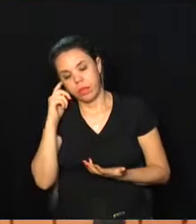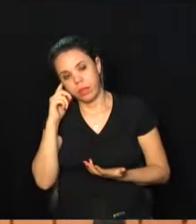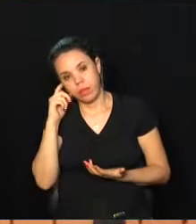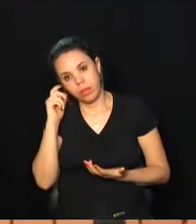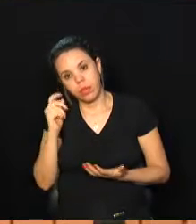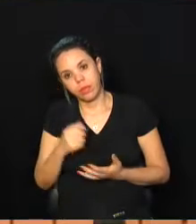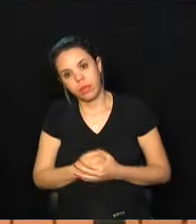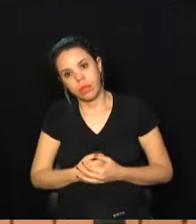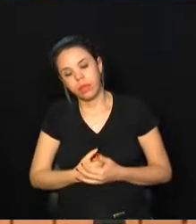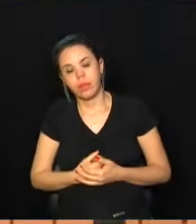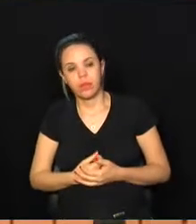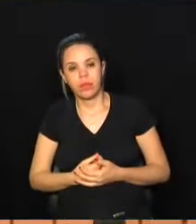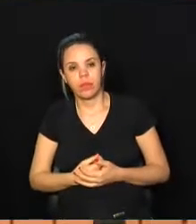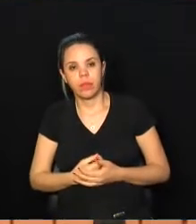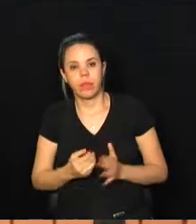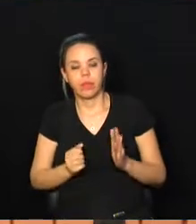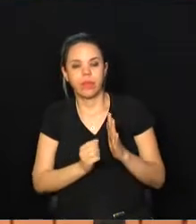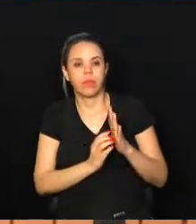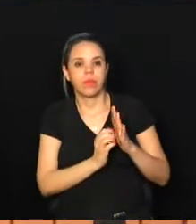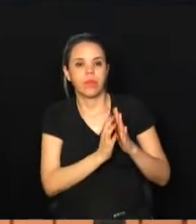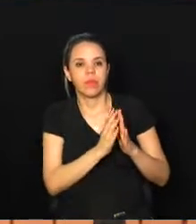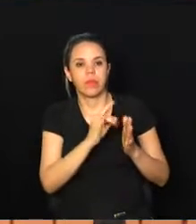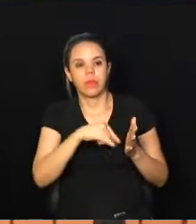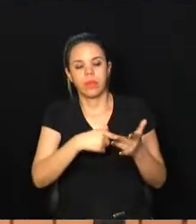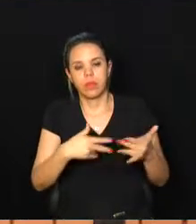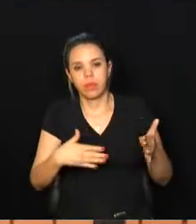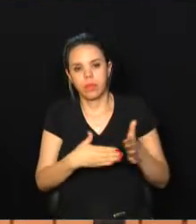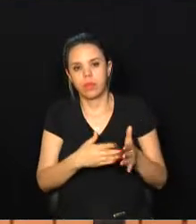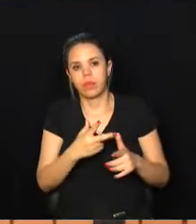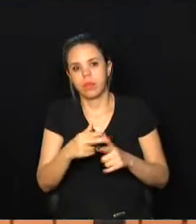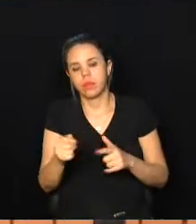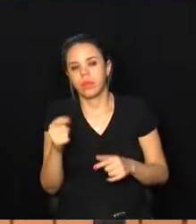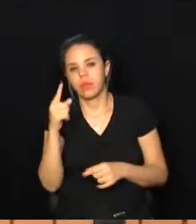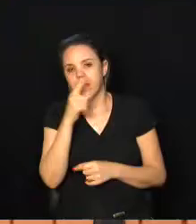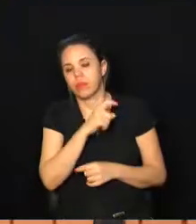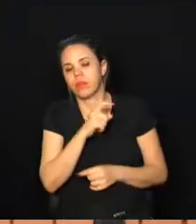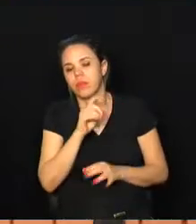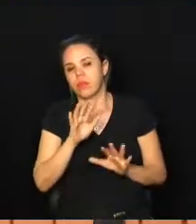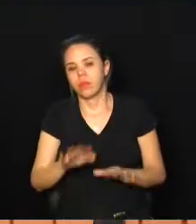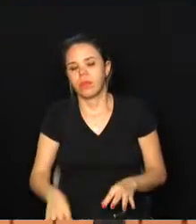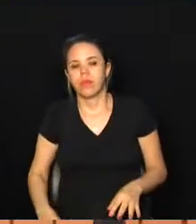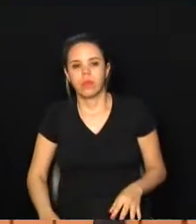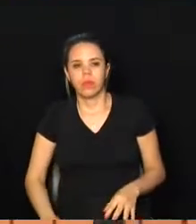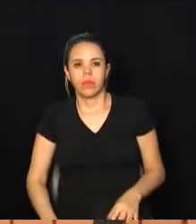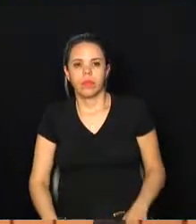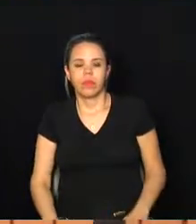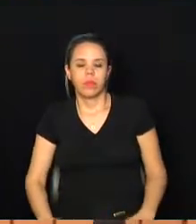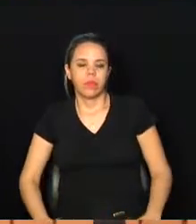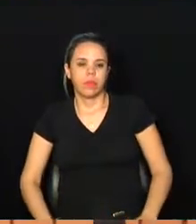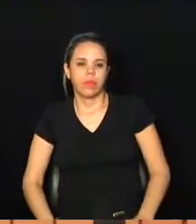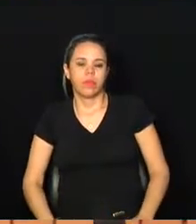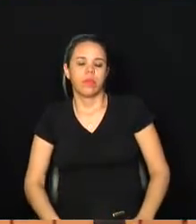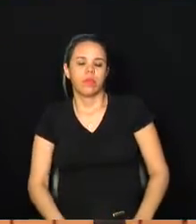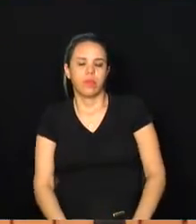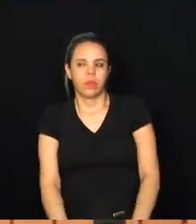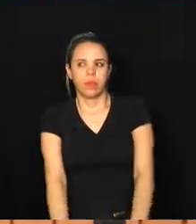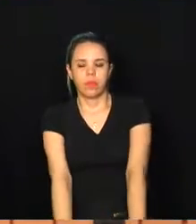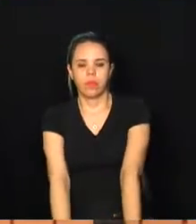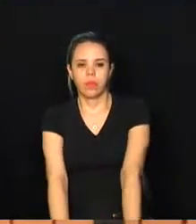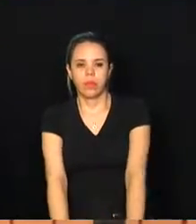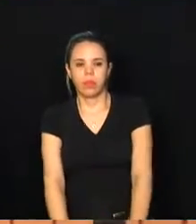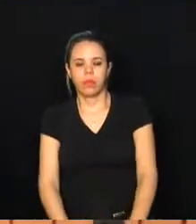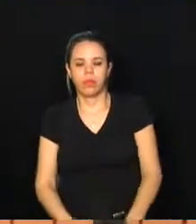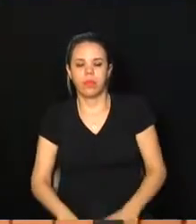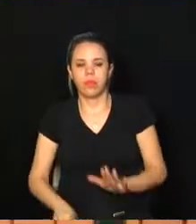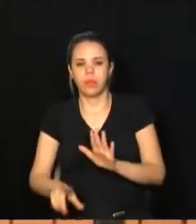né? A burocracia é uma coisa difícil de ser vencida, porque, além de ser vencida pelas